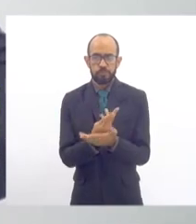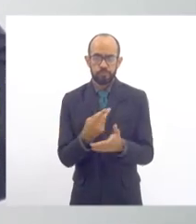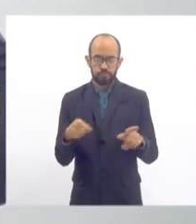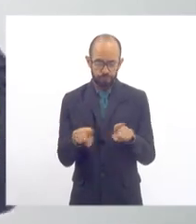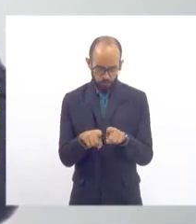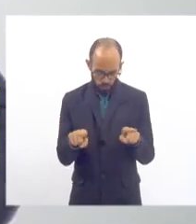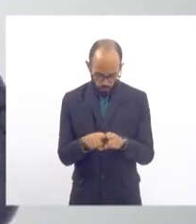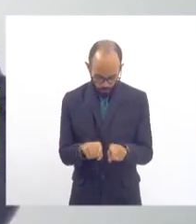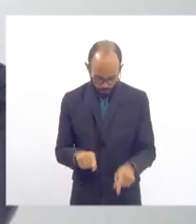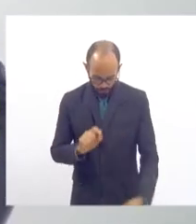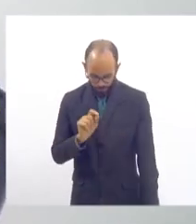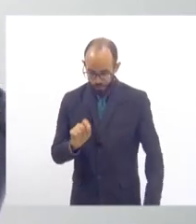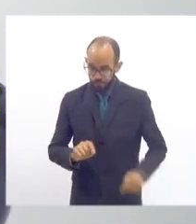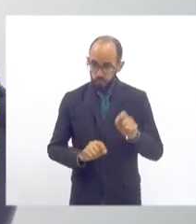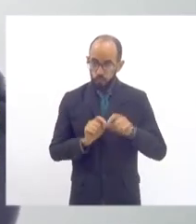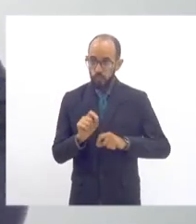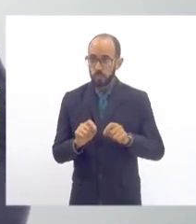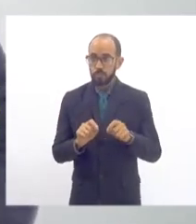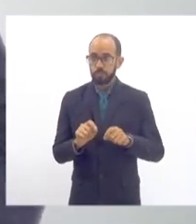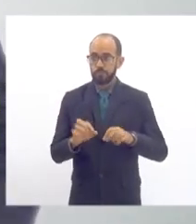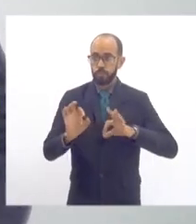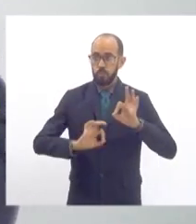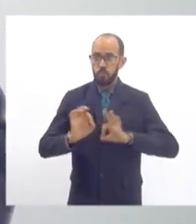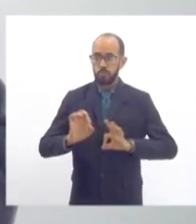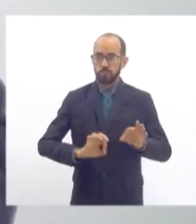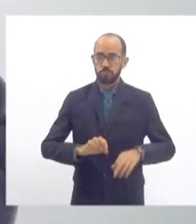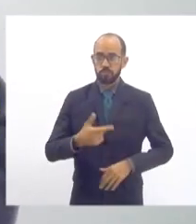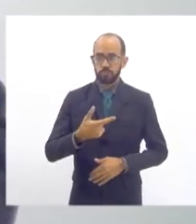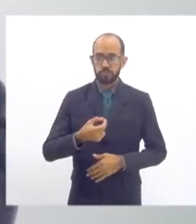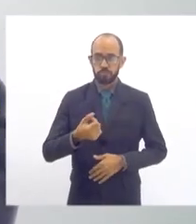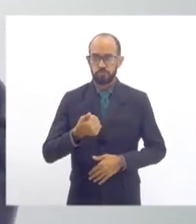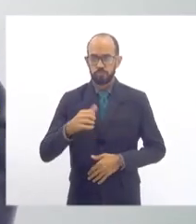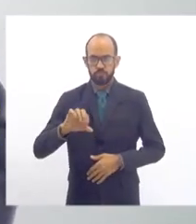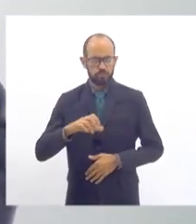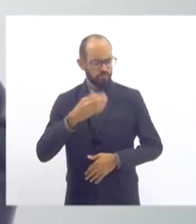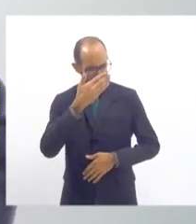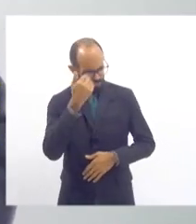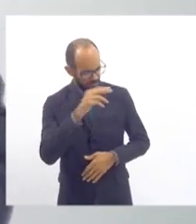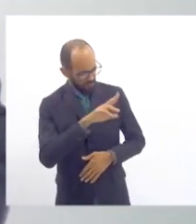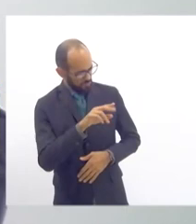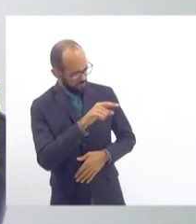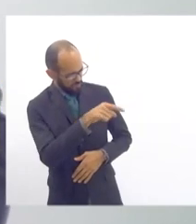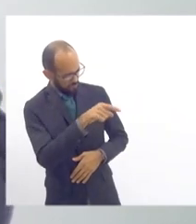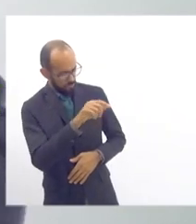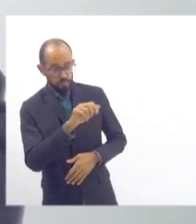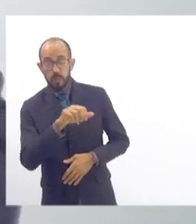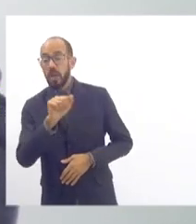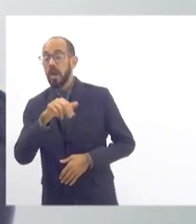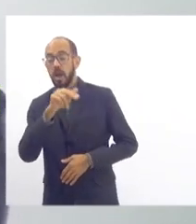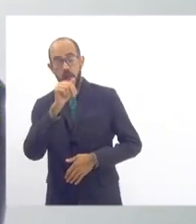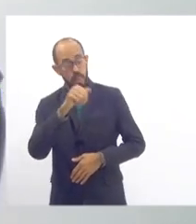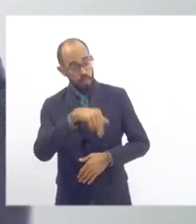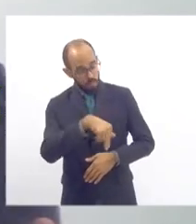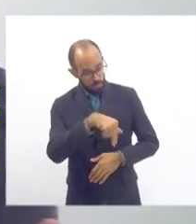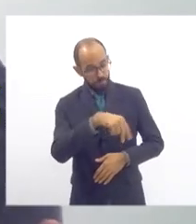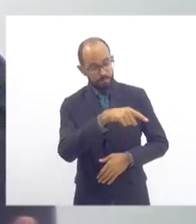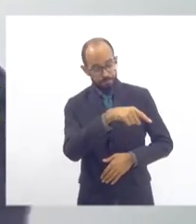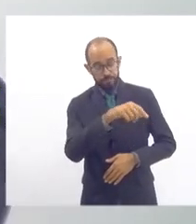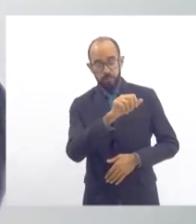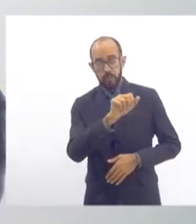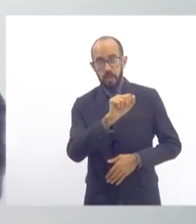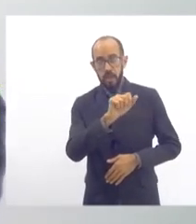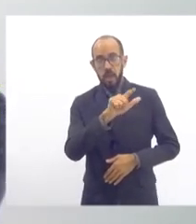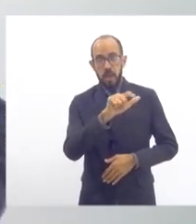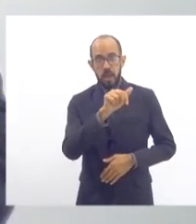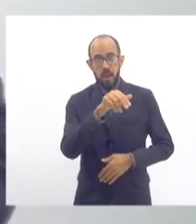o plano, a comissão é de 19... Esqueci seu nome, querido. Alan, grande Alan. Quando o Alan fala, o plano